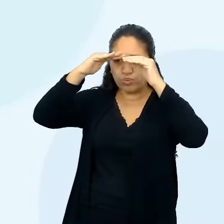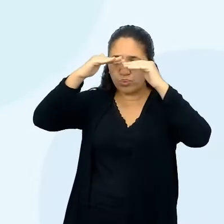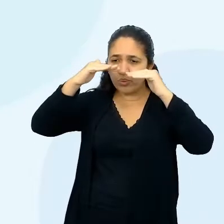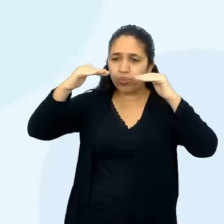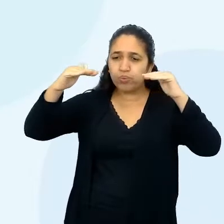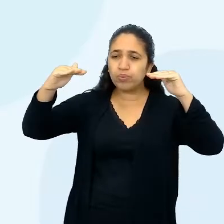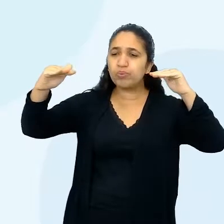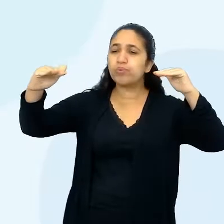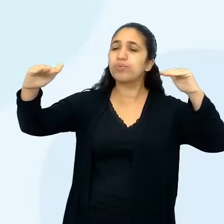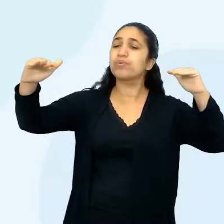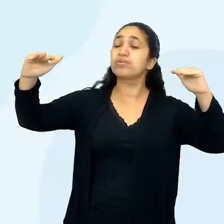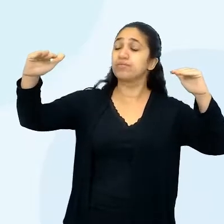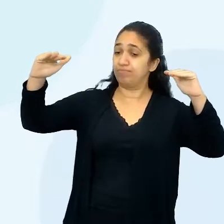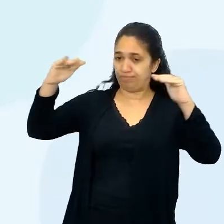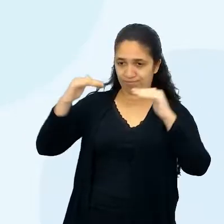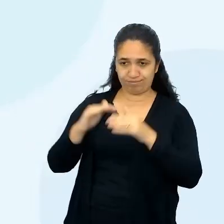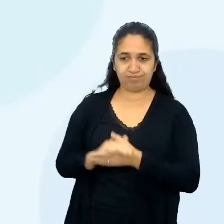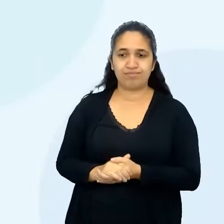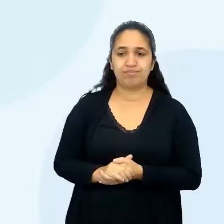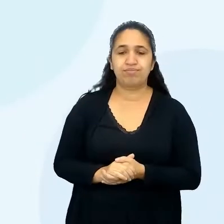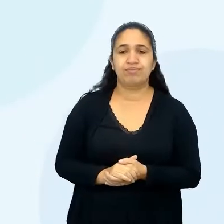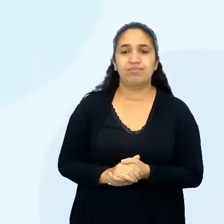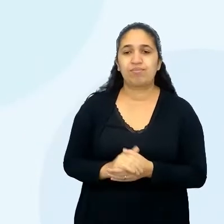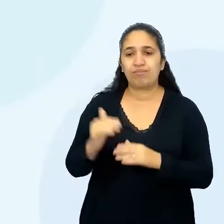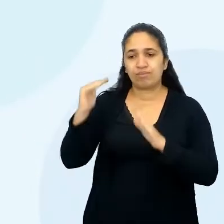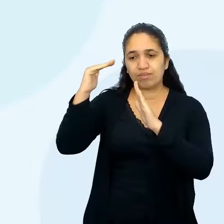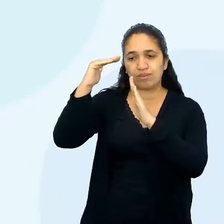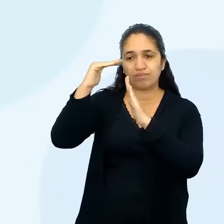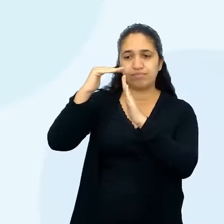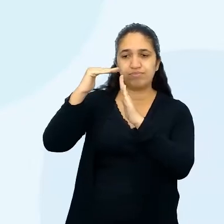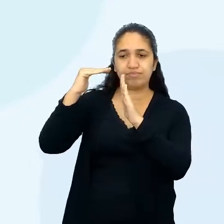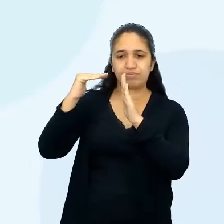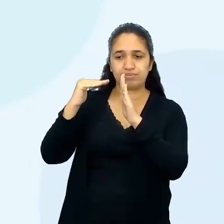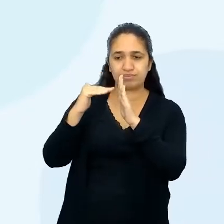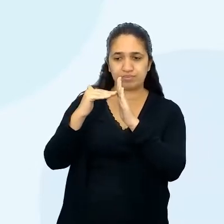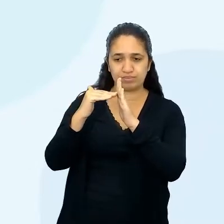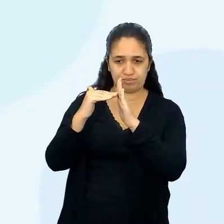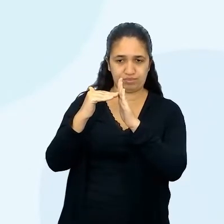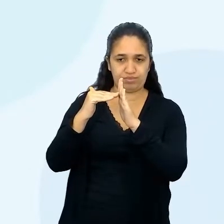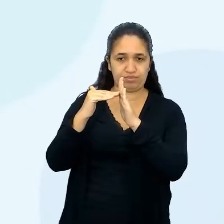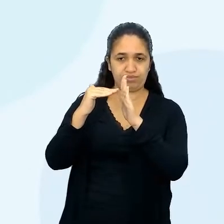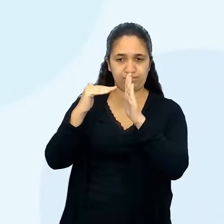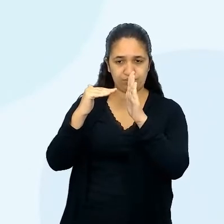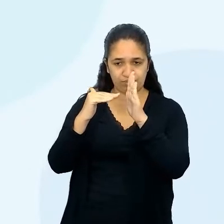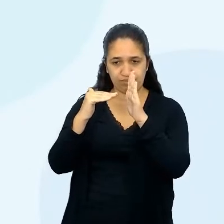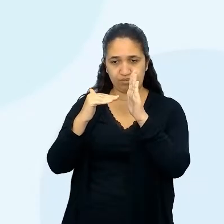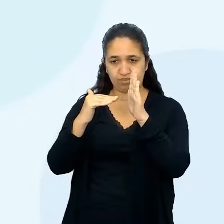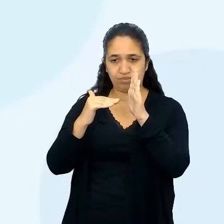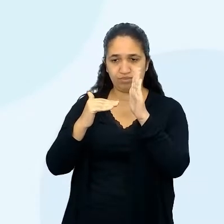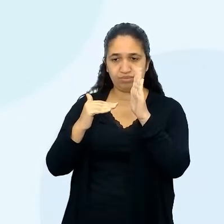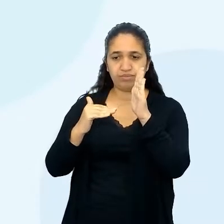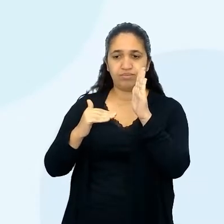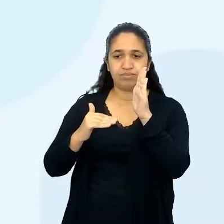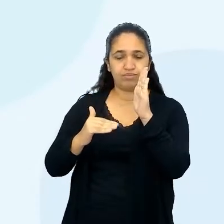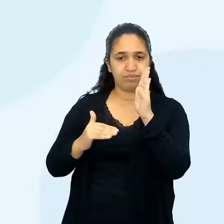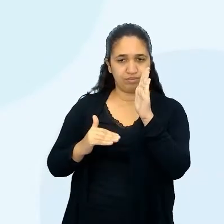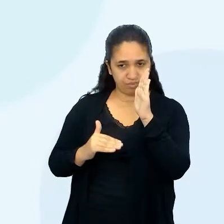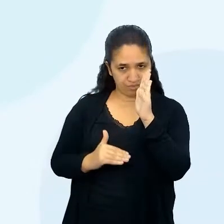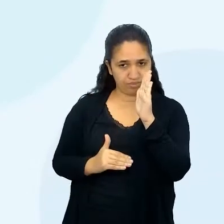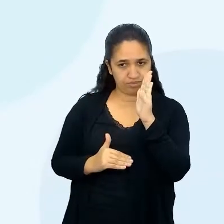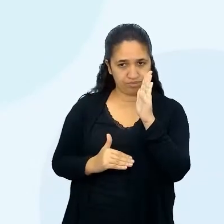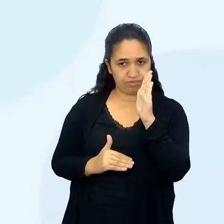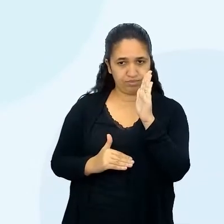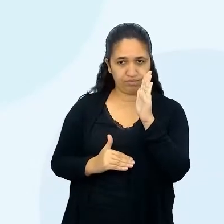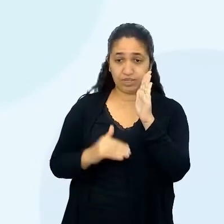aí do perfil do solo, né, aí vai, né, vai baixando aí, vai se aprofundando aí, né,